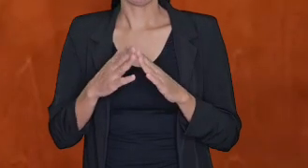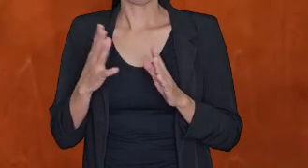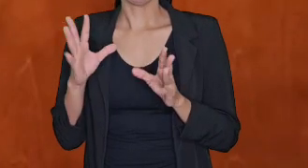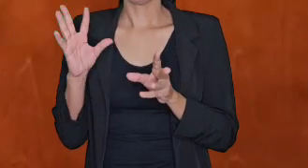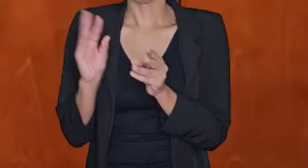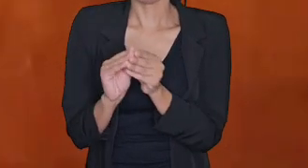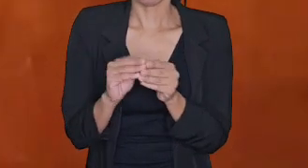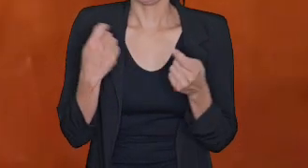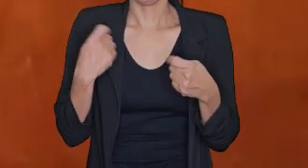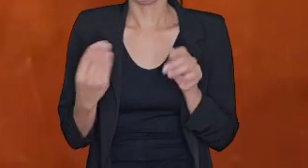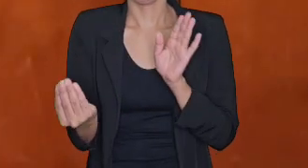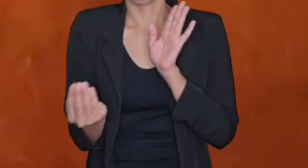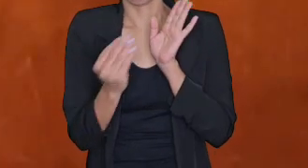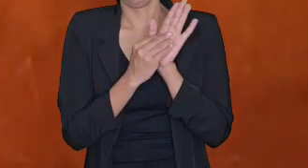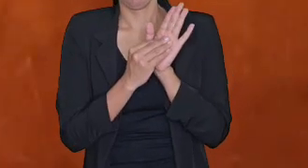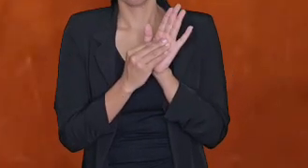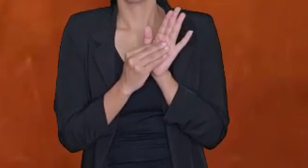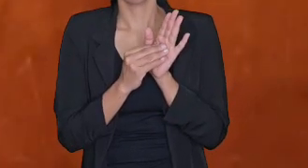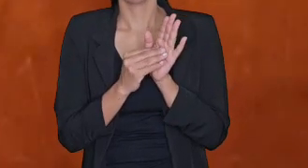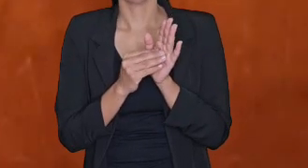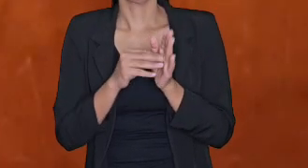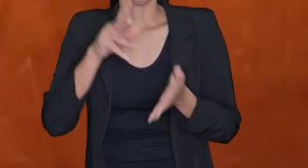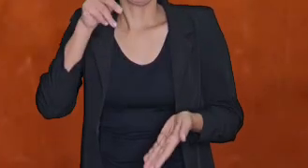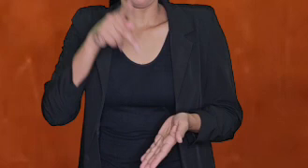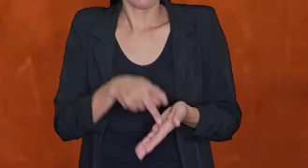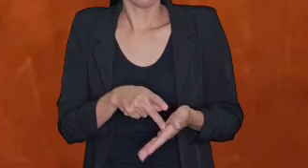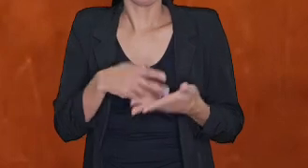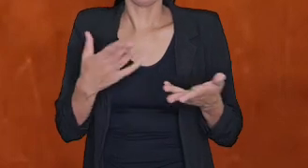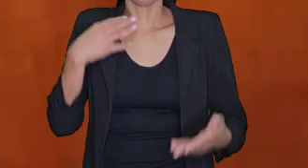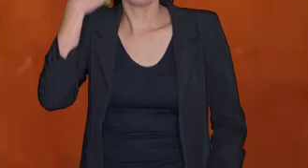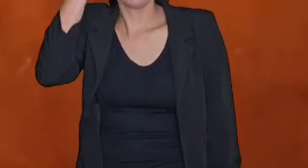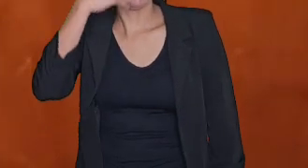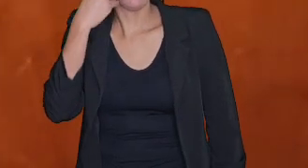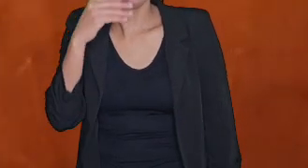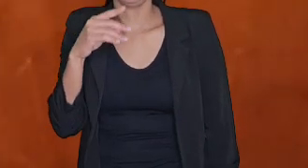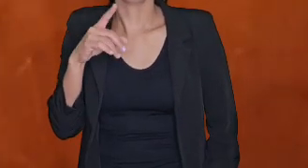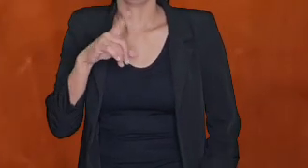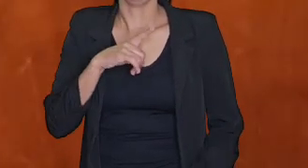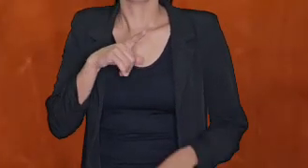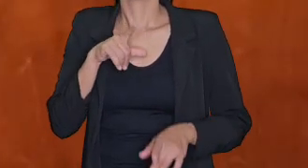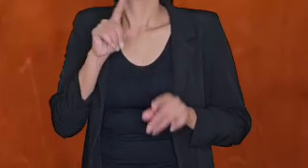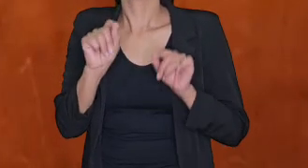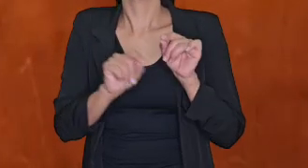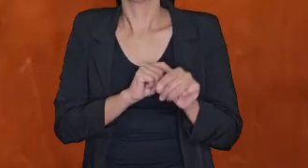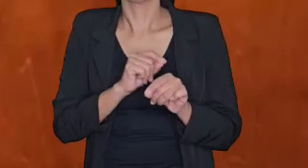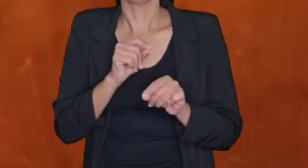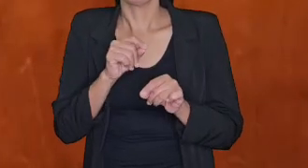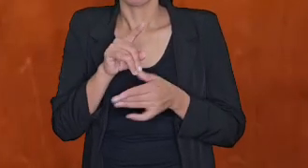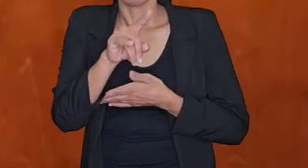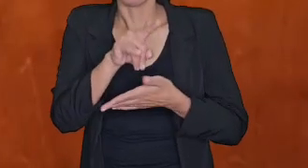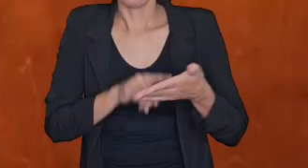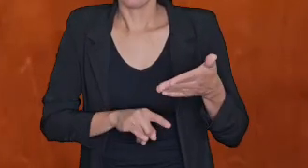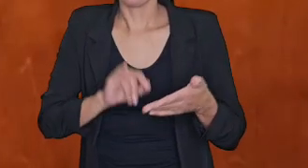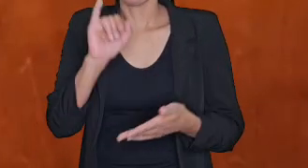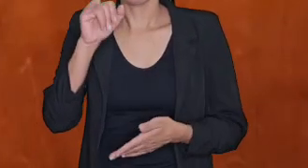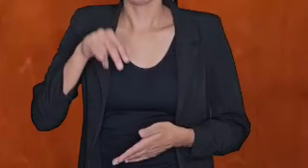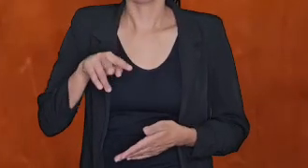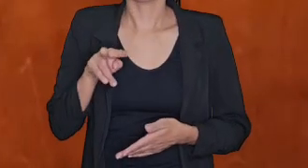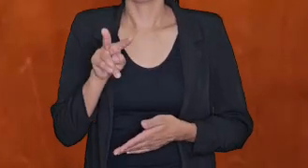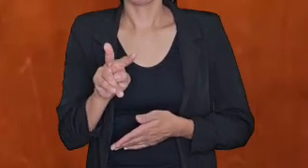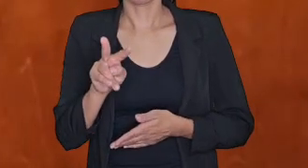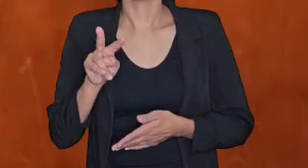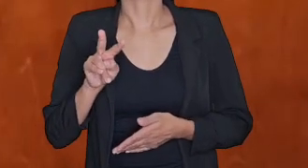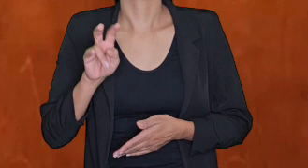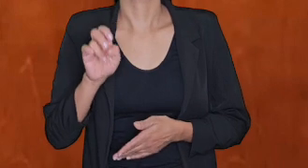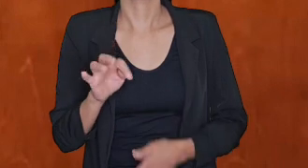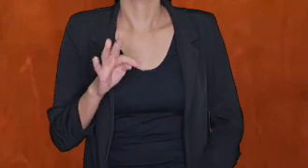inventariava 50% do imóvel que precisava levar na totalidade. Então, assim, realmente, a experiência que eu tive era,